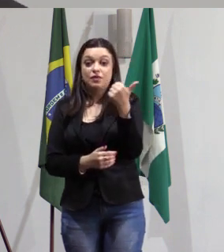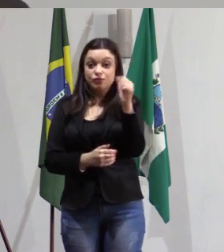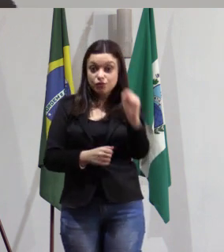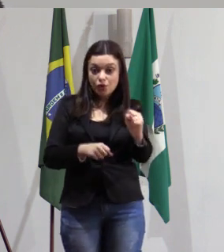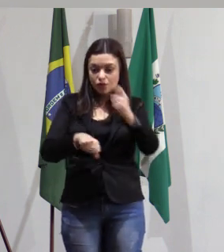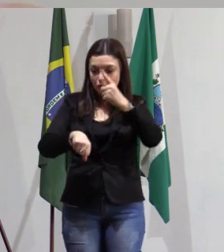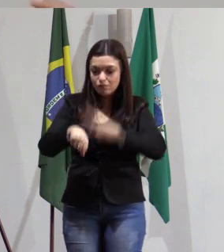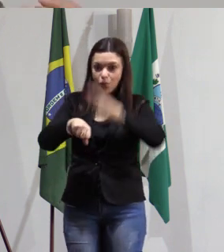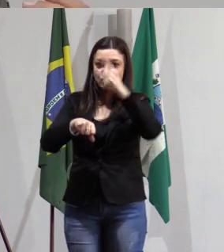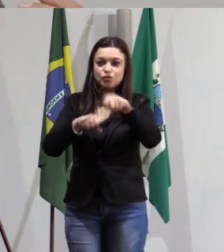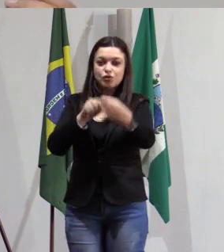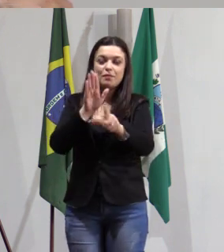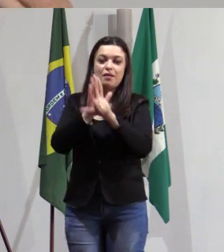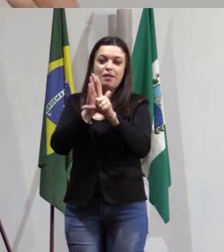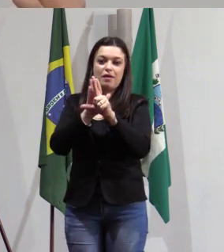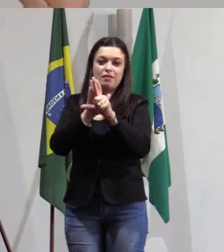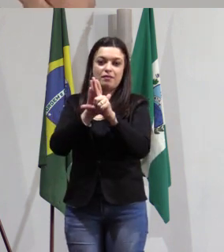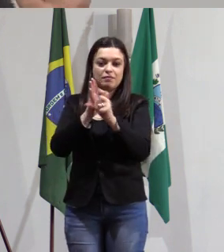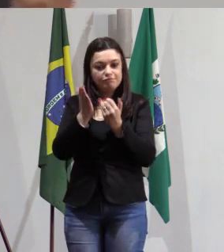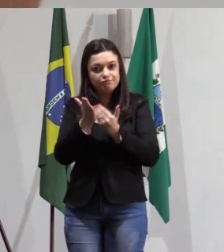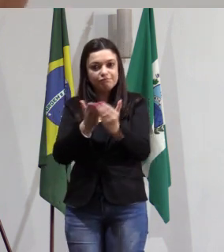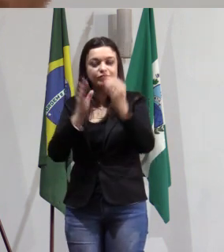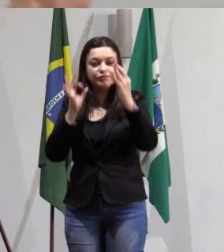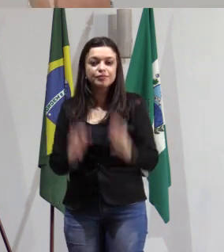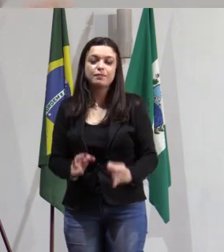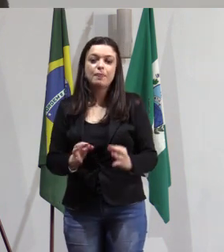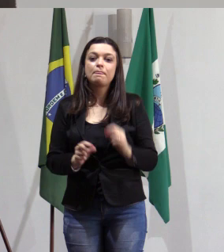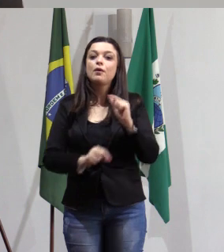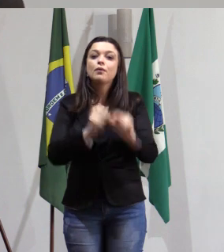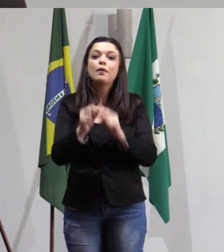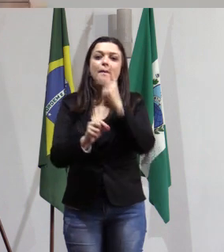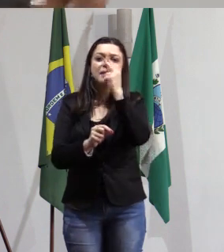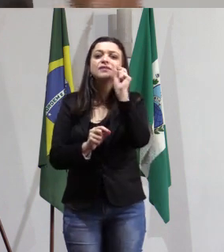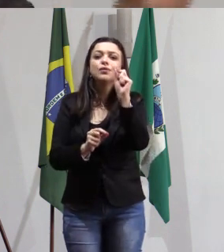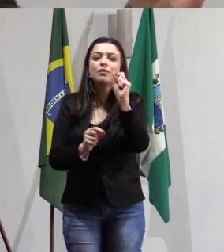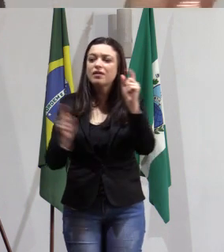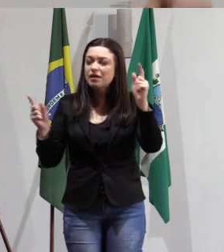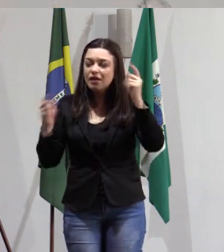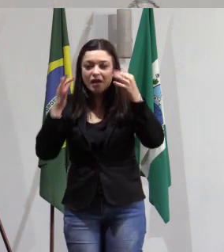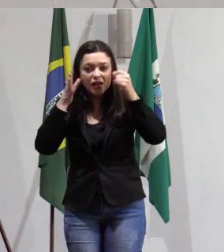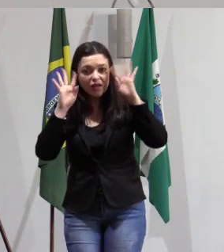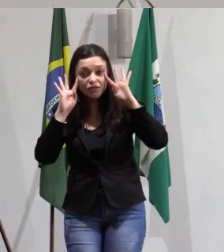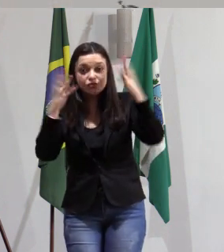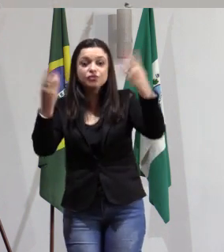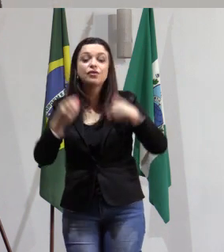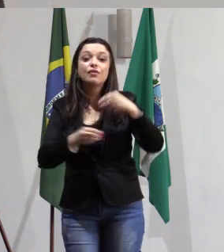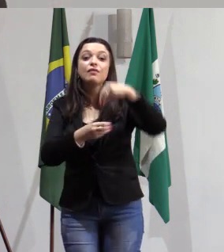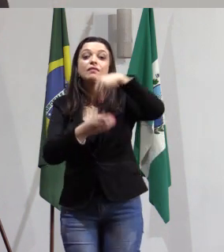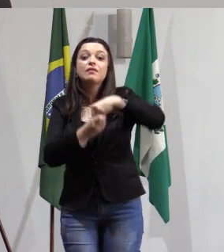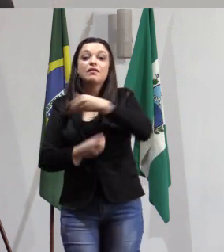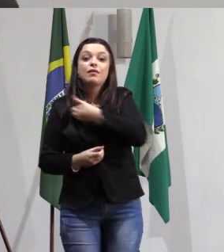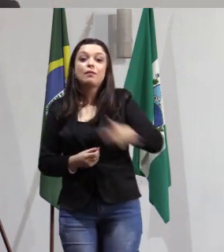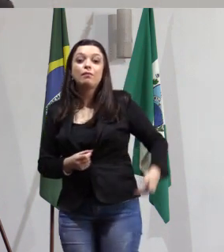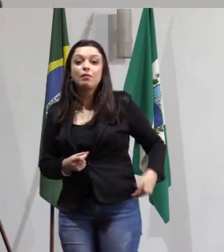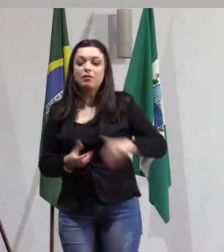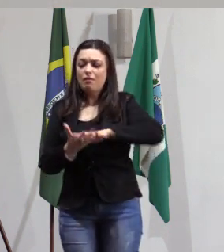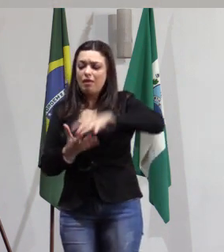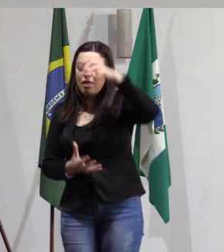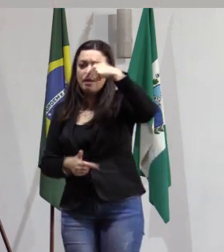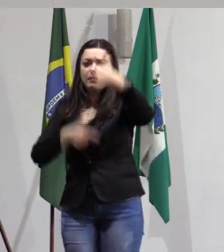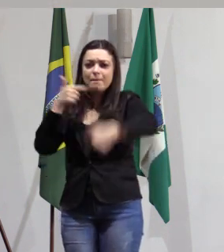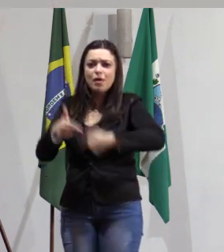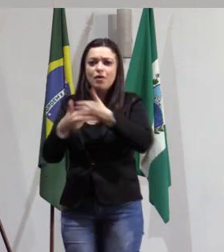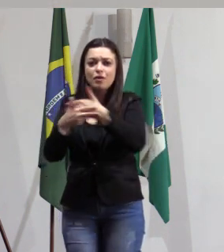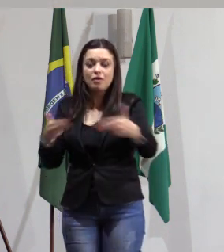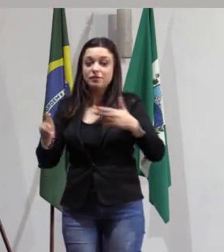legal, que tem como pano de fundo o quê? Vamos acabar com essas amarras. Obviamente sem renunciar a um